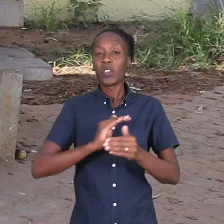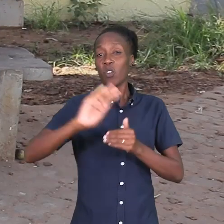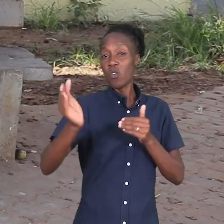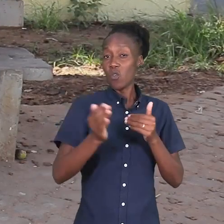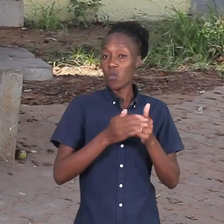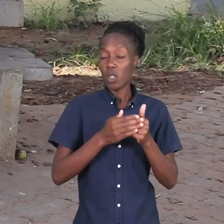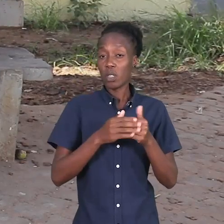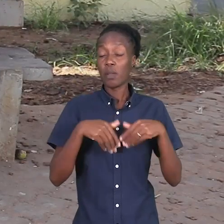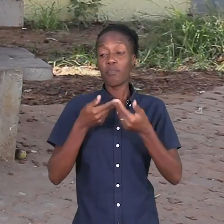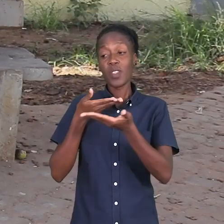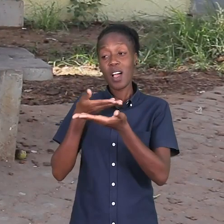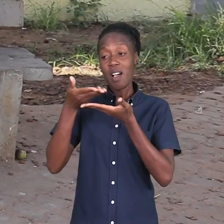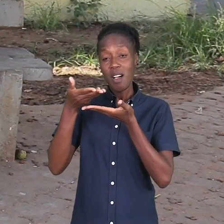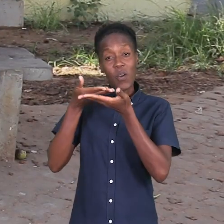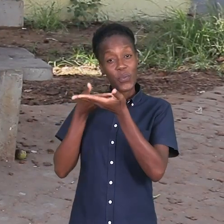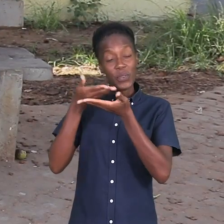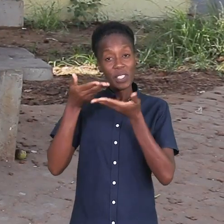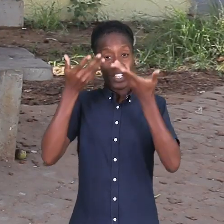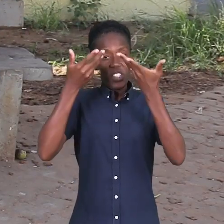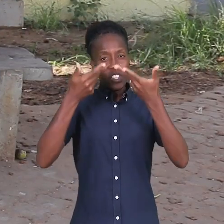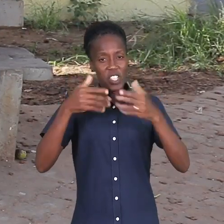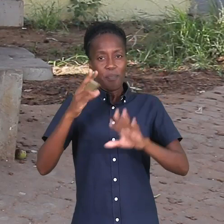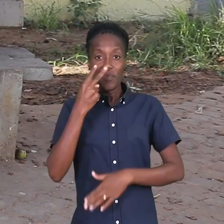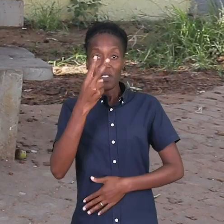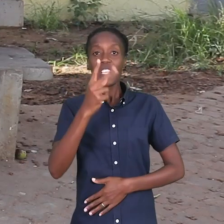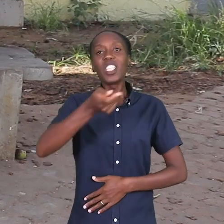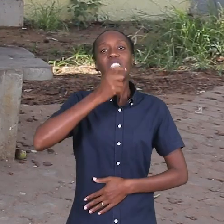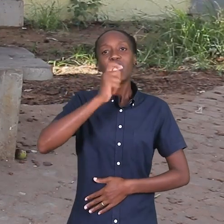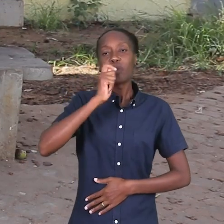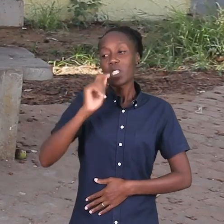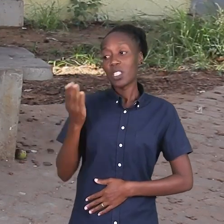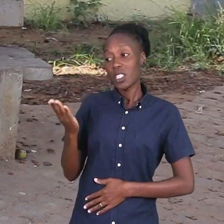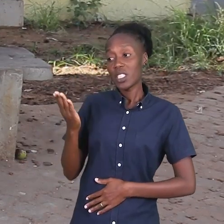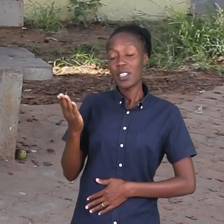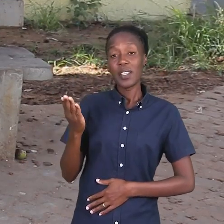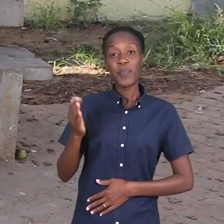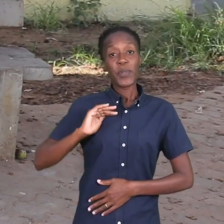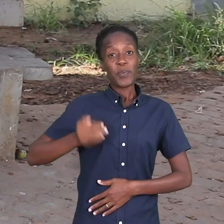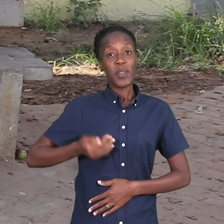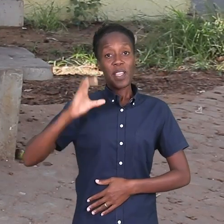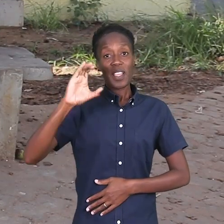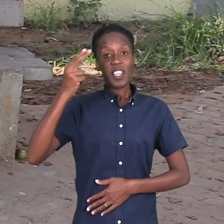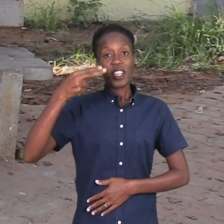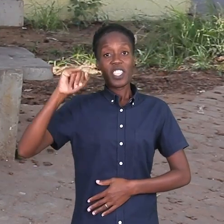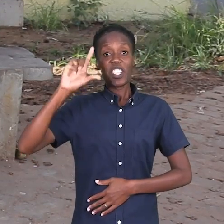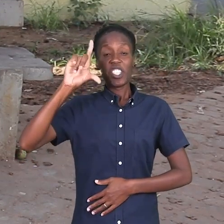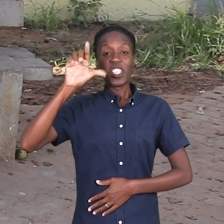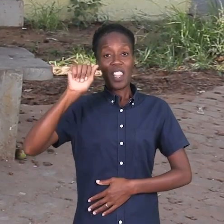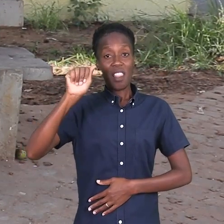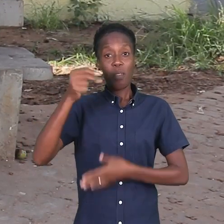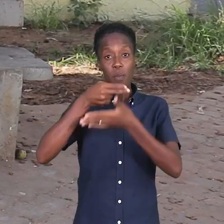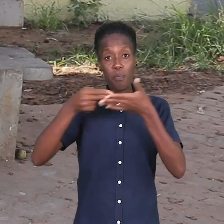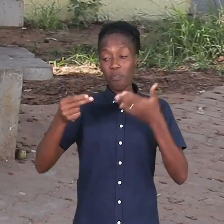De volta ao nosso espaço de conversa, depois de termos acompanhado esta reportagem, Sheila, qual é a importância de